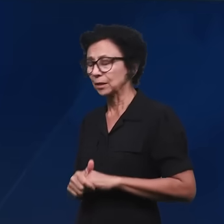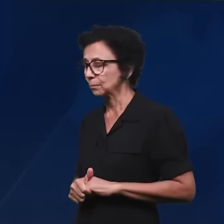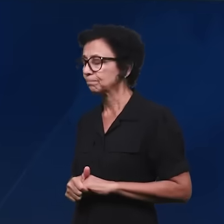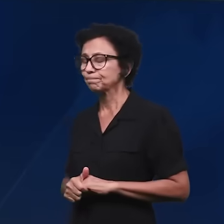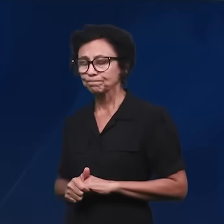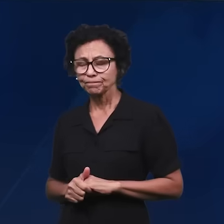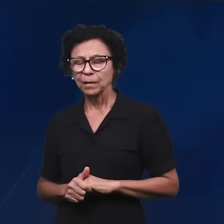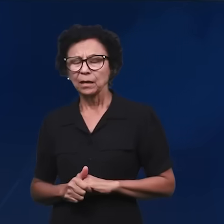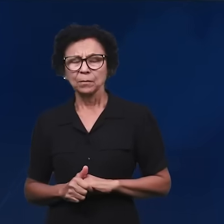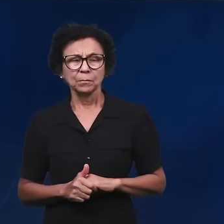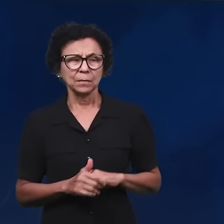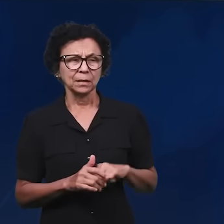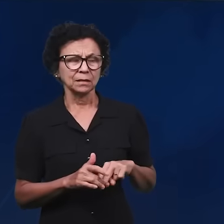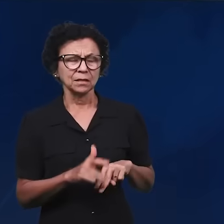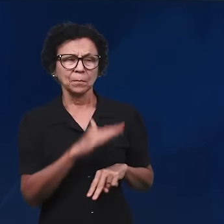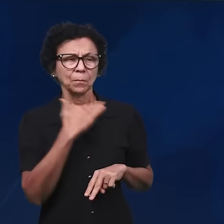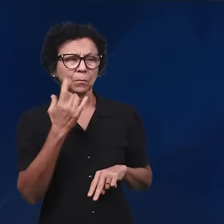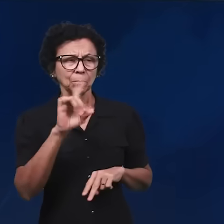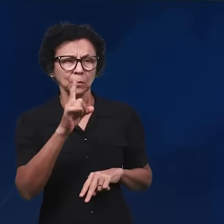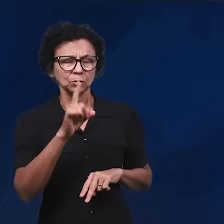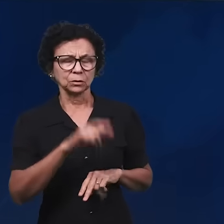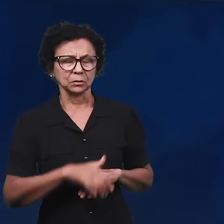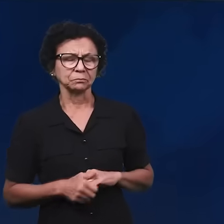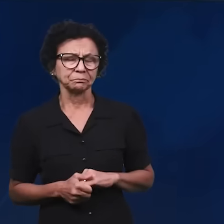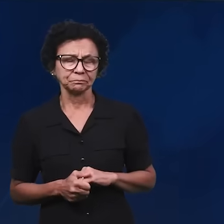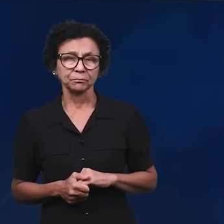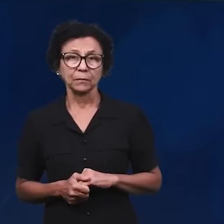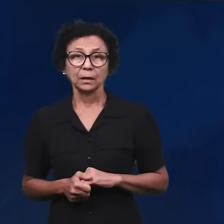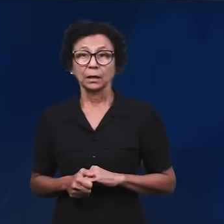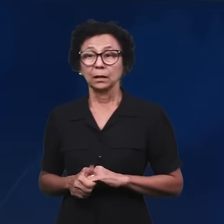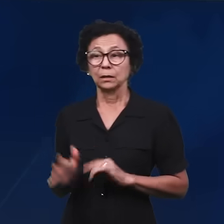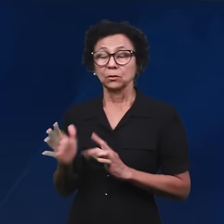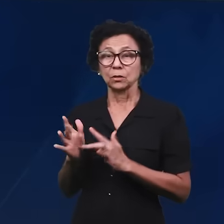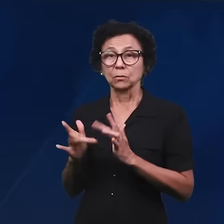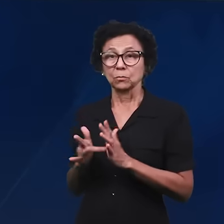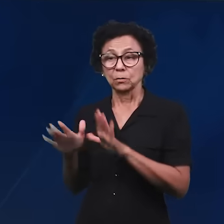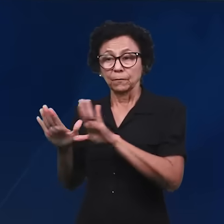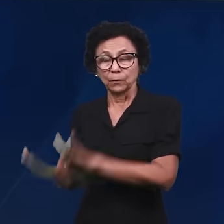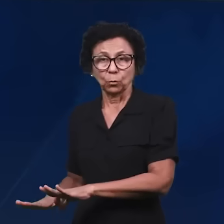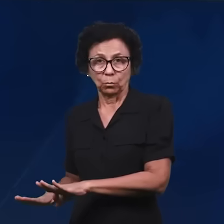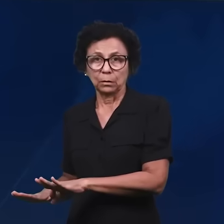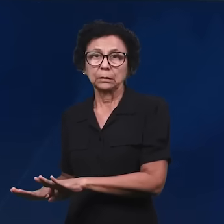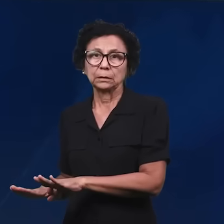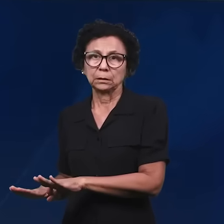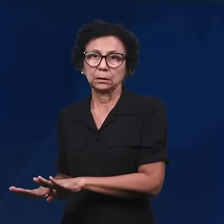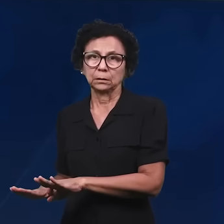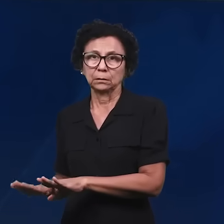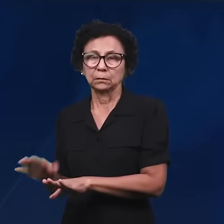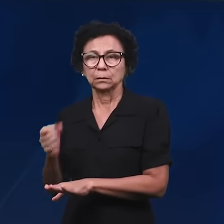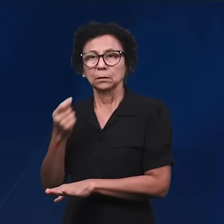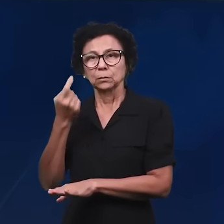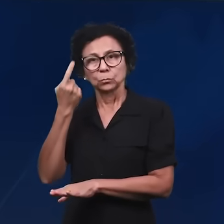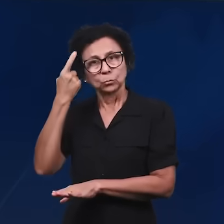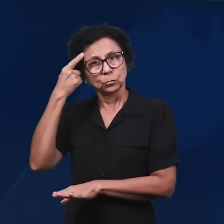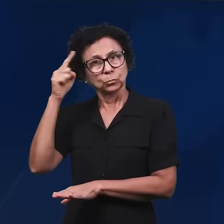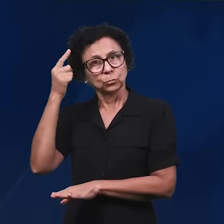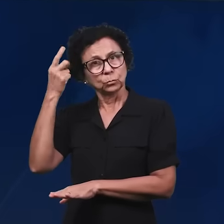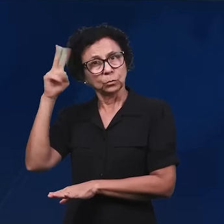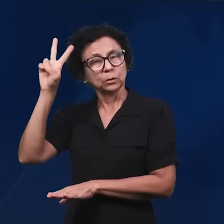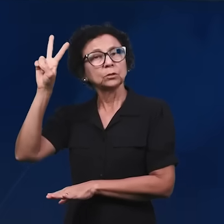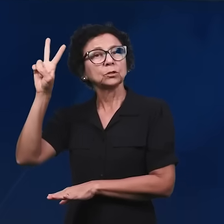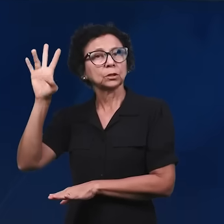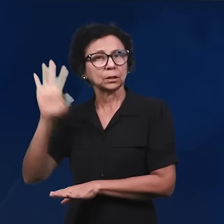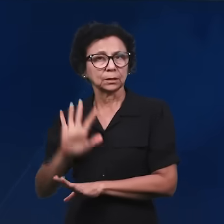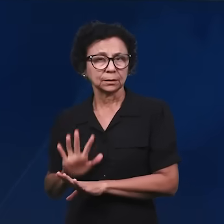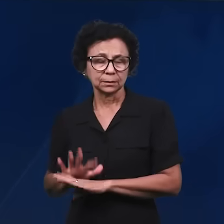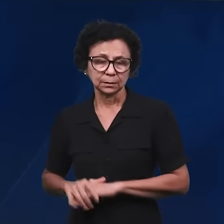ainda guardou, não foi imediatamente para lá. Por quê? Porque tudo tem um tempo de Deus. Se você compreender os tempos